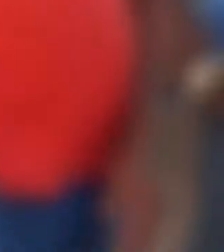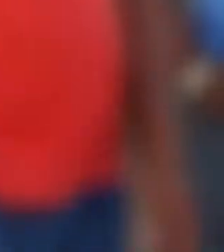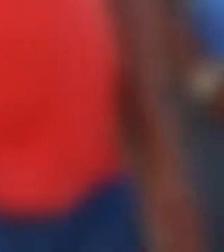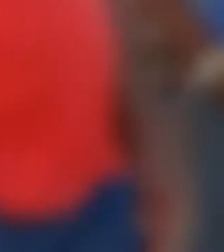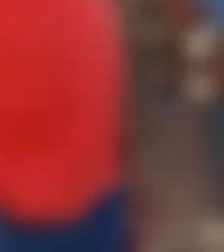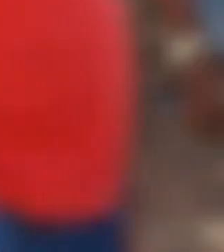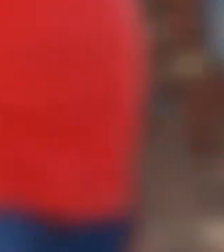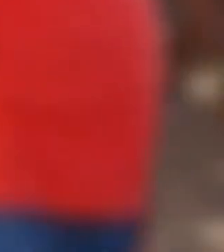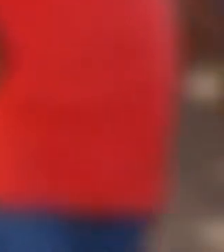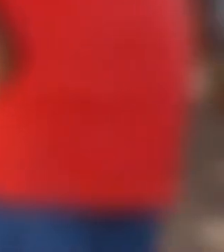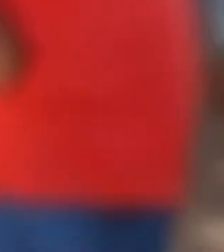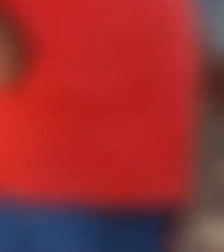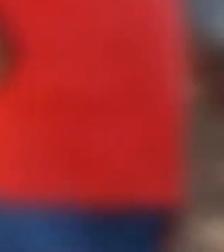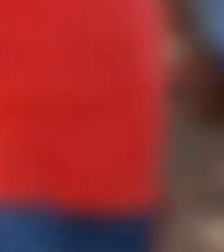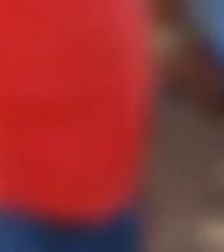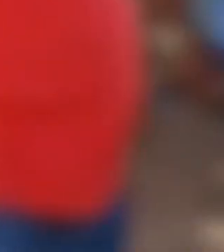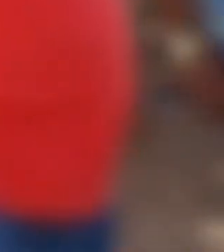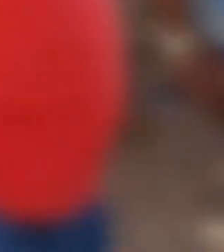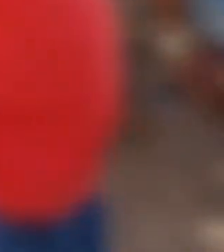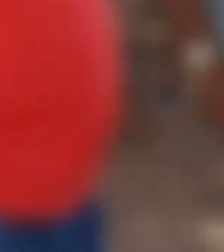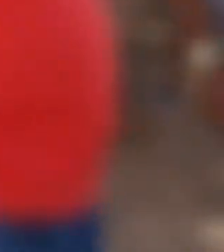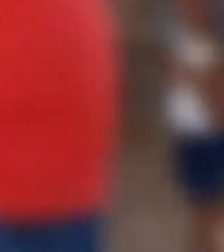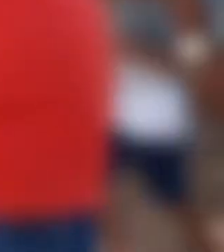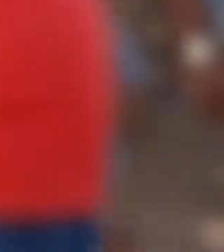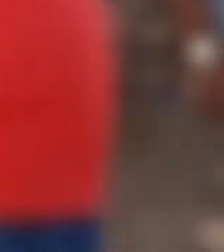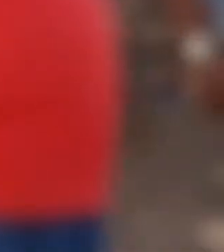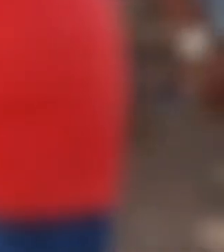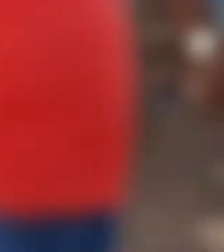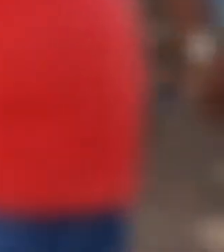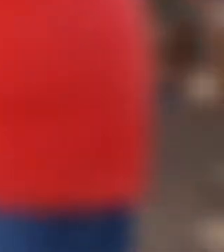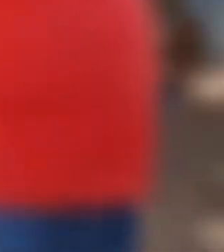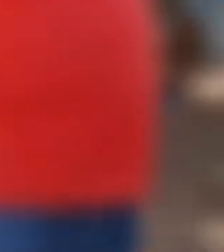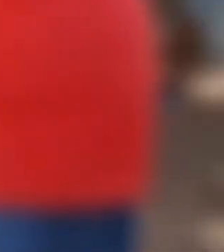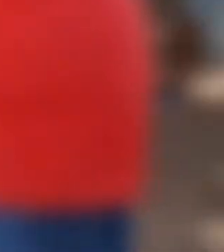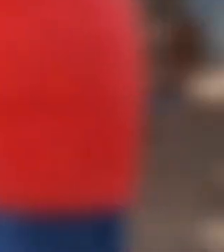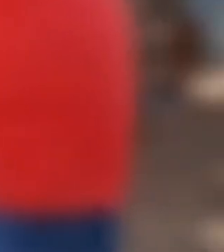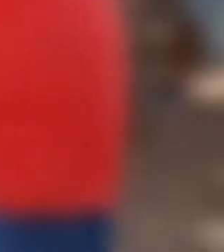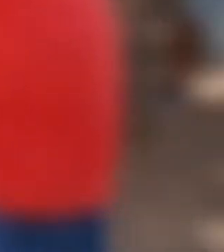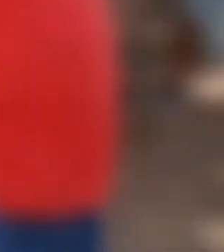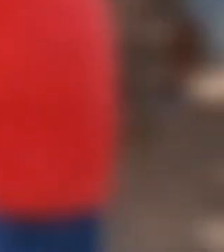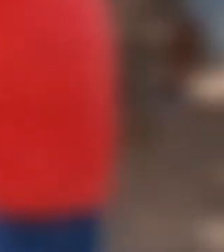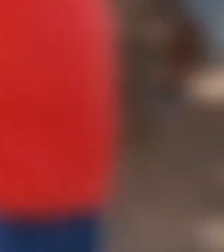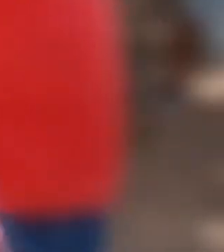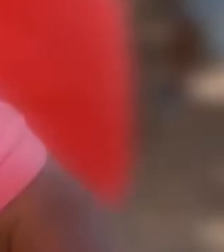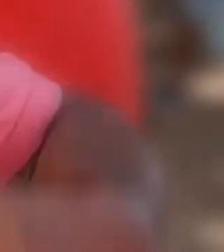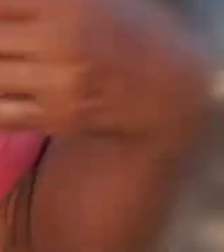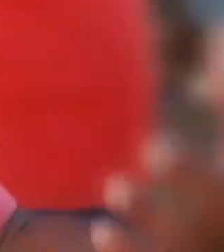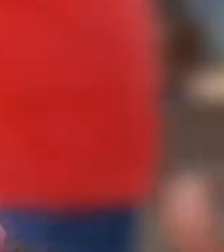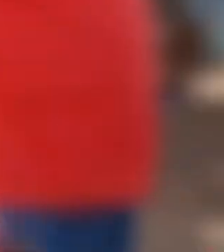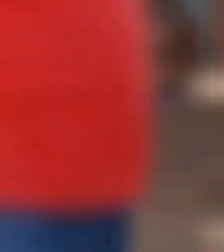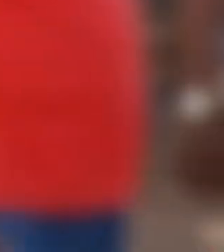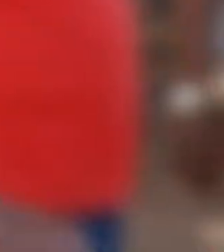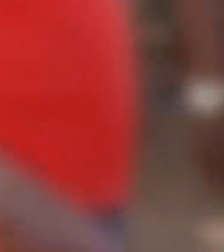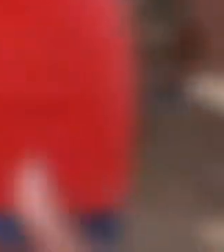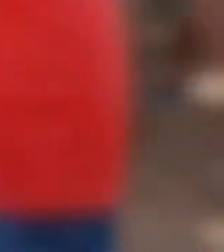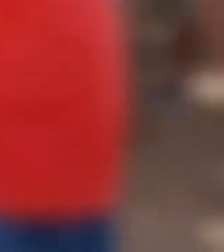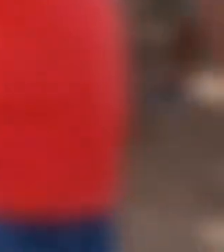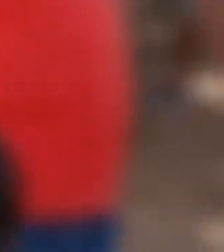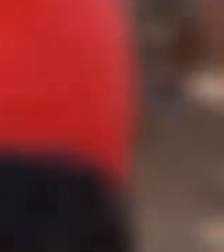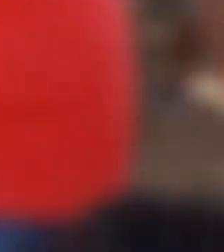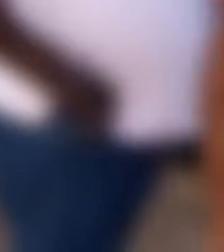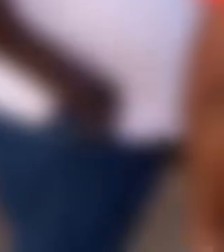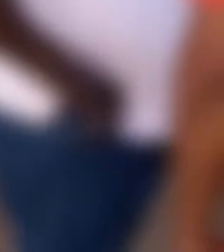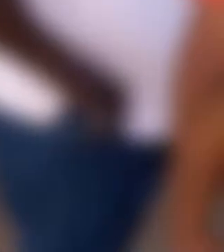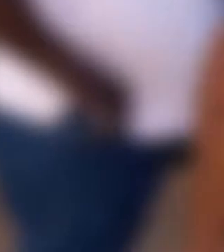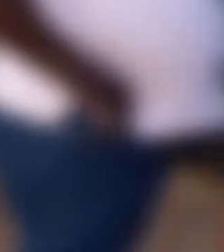Ser índio para mim é muito importante, eu já nasci índio. Então, quando eu já nasci na cultura, já sabendo que era índio. Só que com o tempo tiraram, mas aí a gente resgatamos